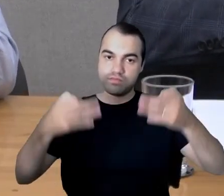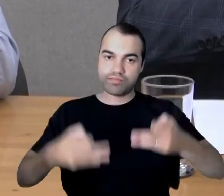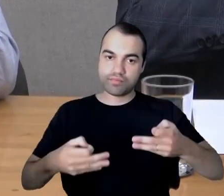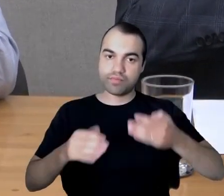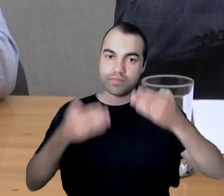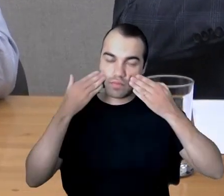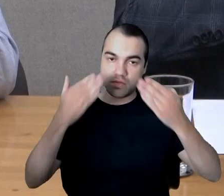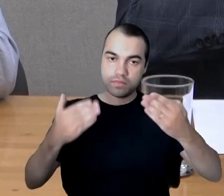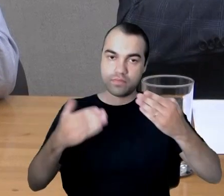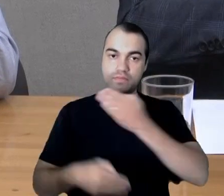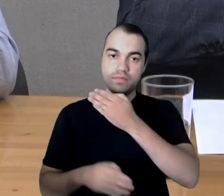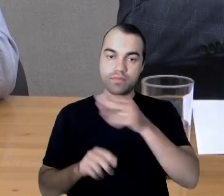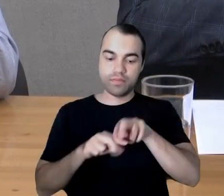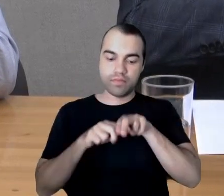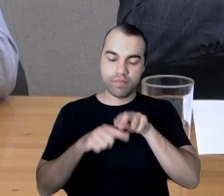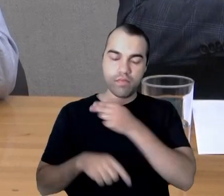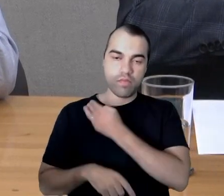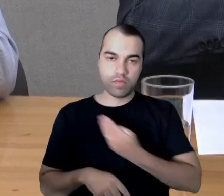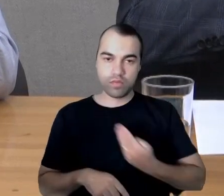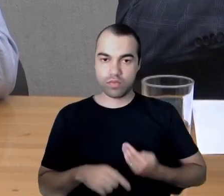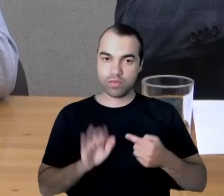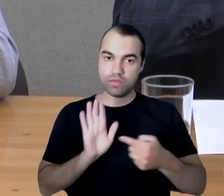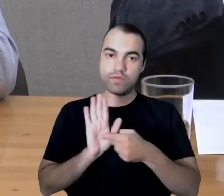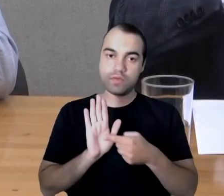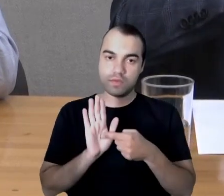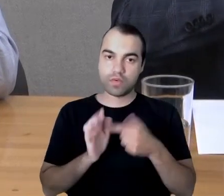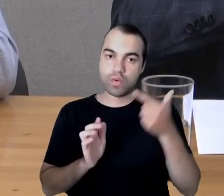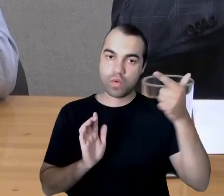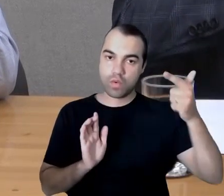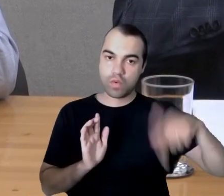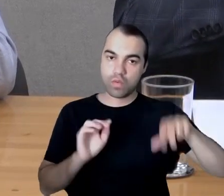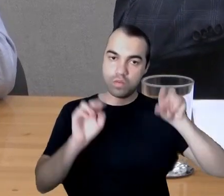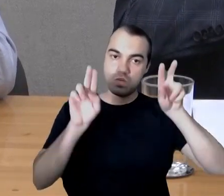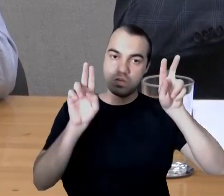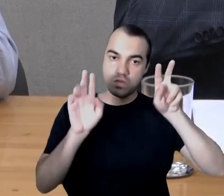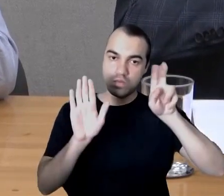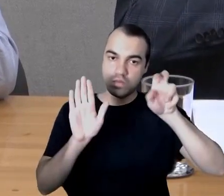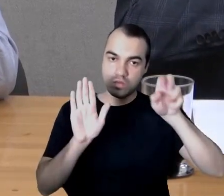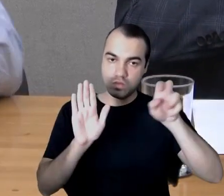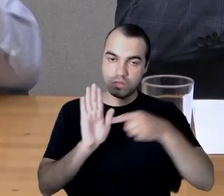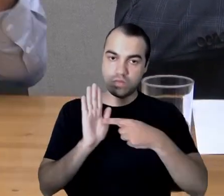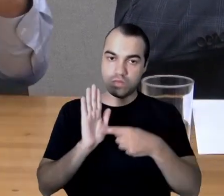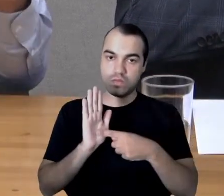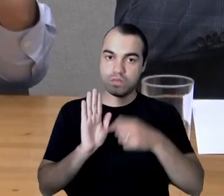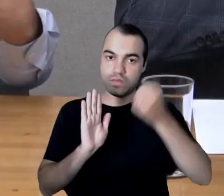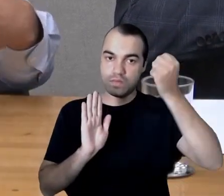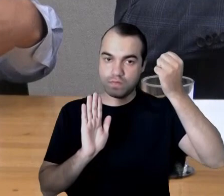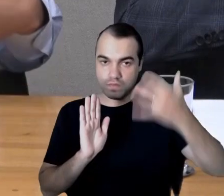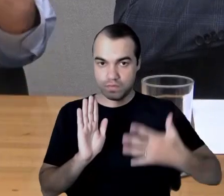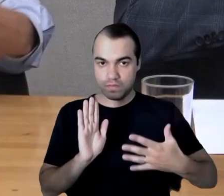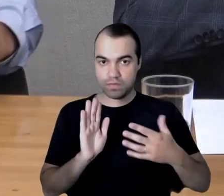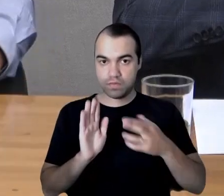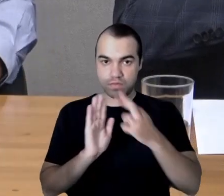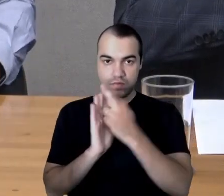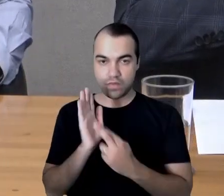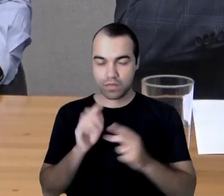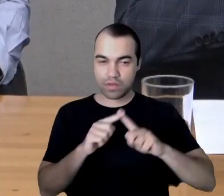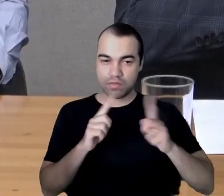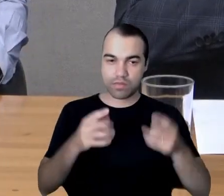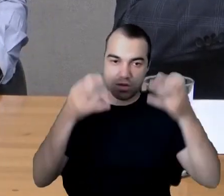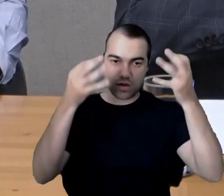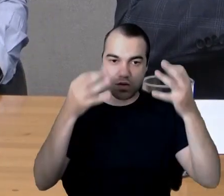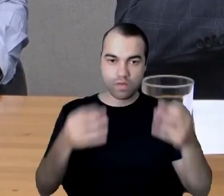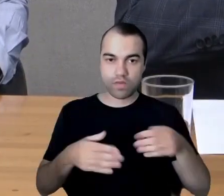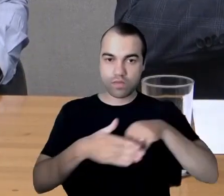aqui eu acho que é outra questão que o relator é explicou um pouco mas não detalhou né no seu voto